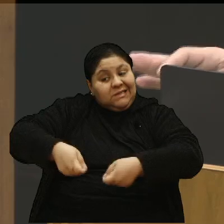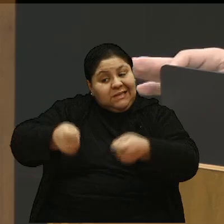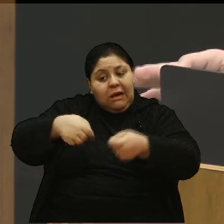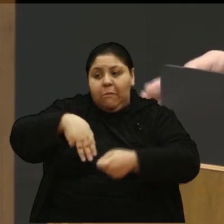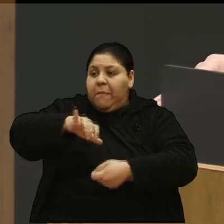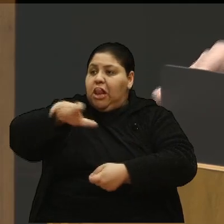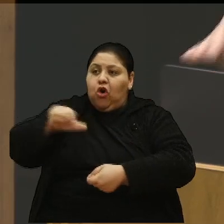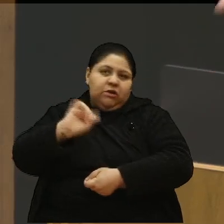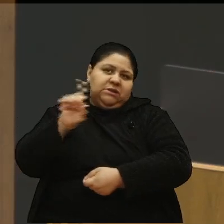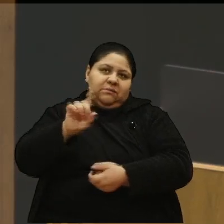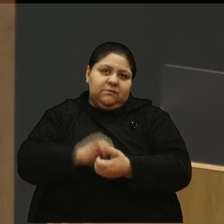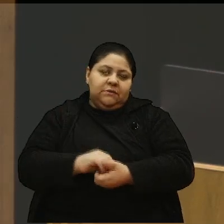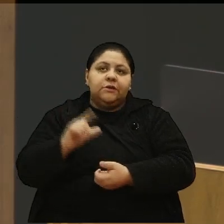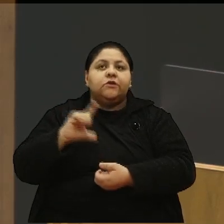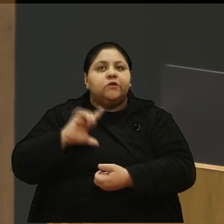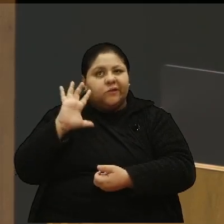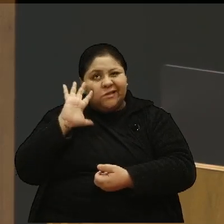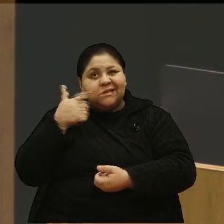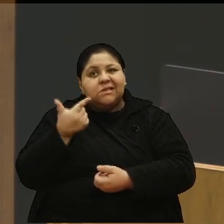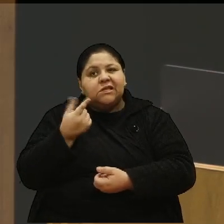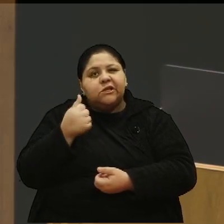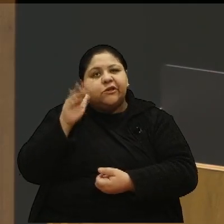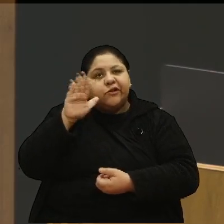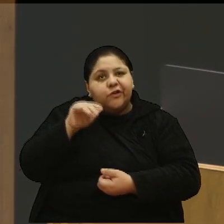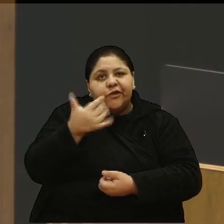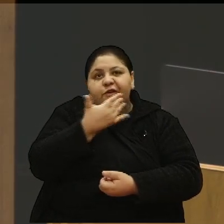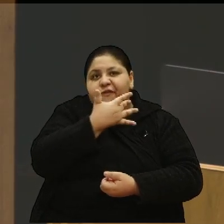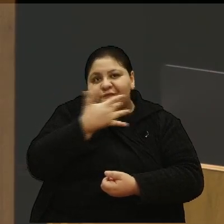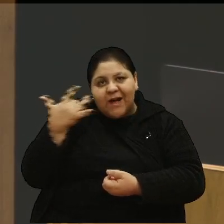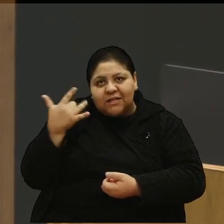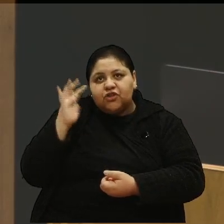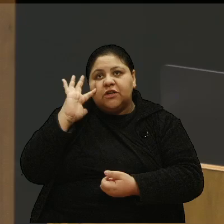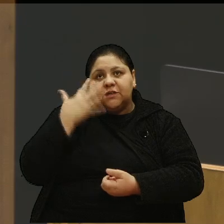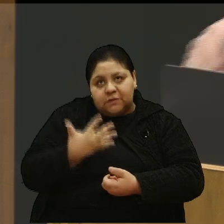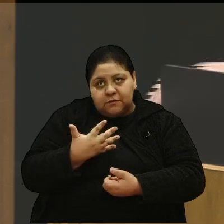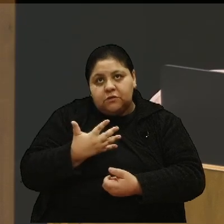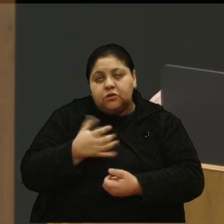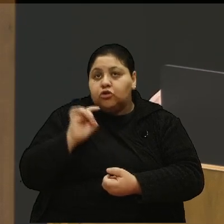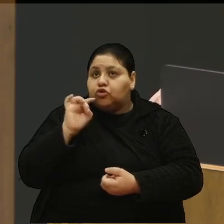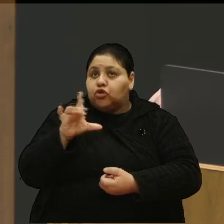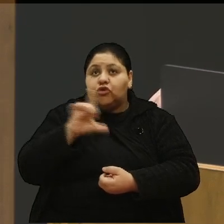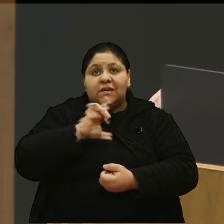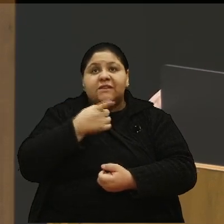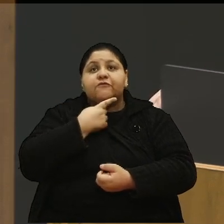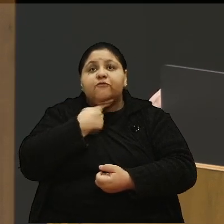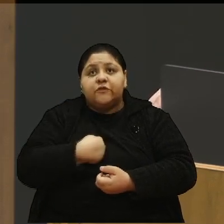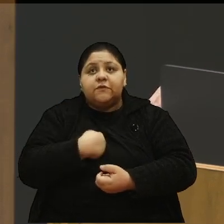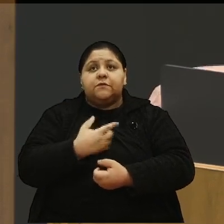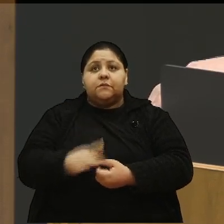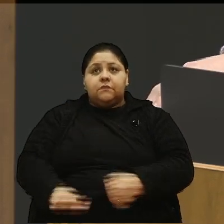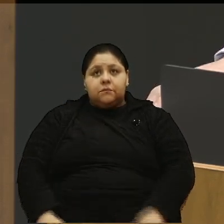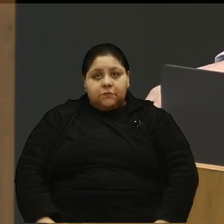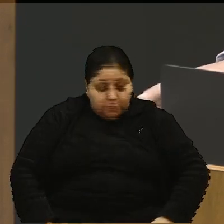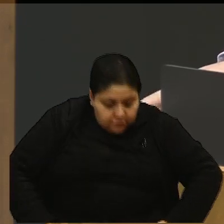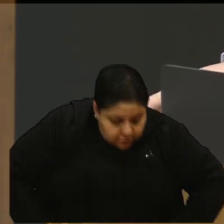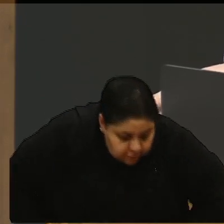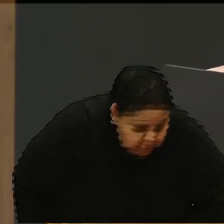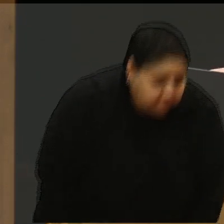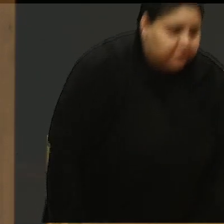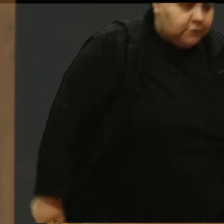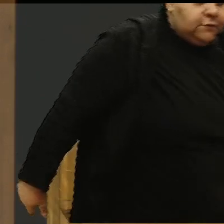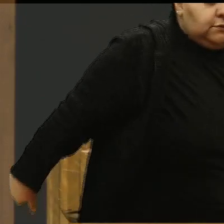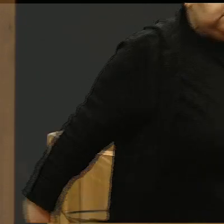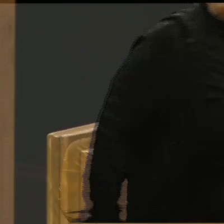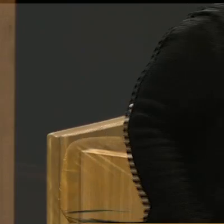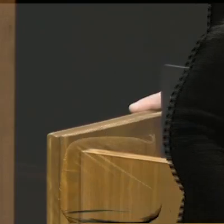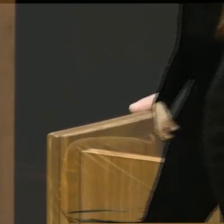soluções, não. Tem solução barata e fácil de resolver. Basta a gente ter vontade. Esse é o primeiro assunto.